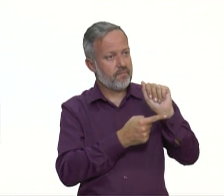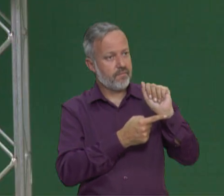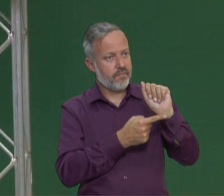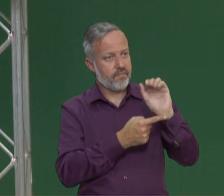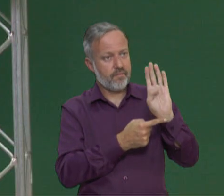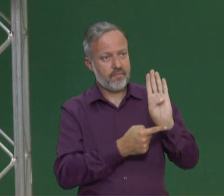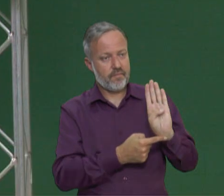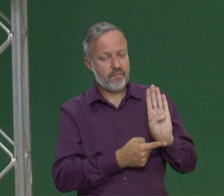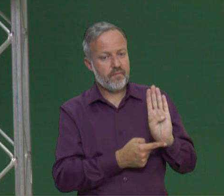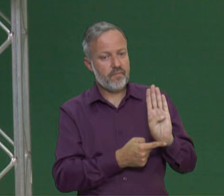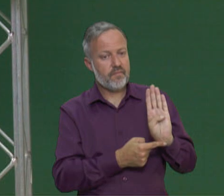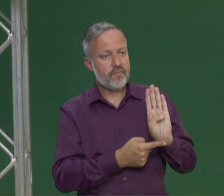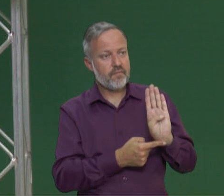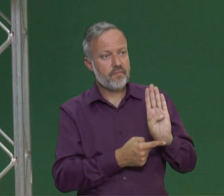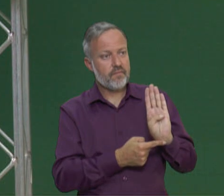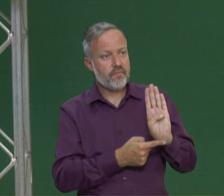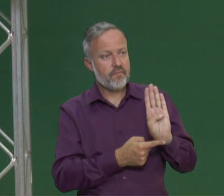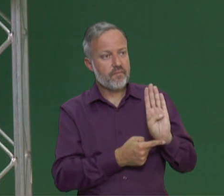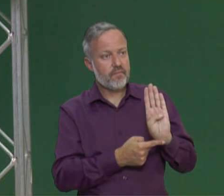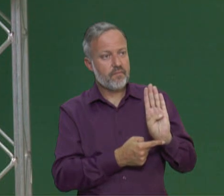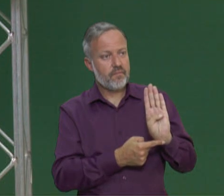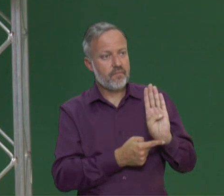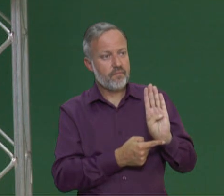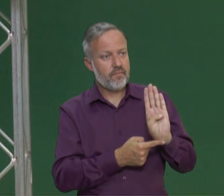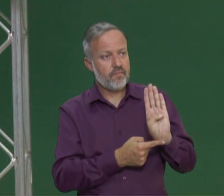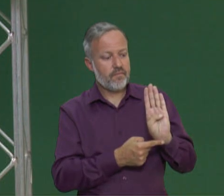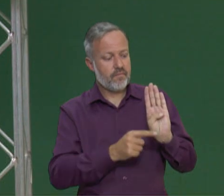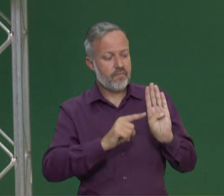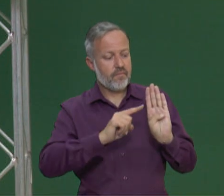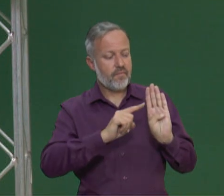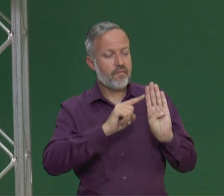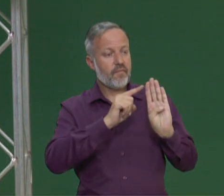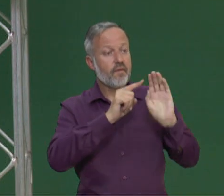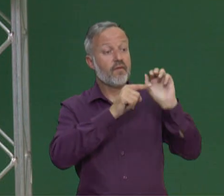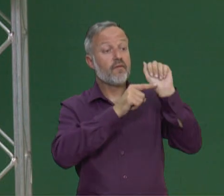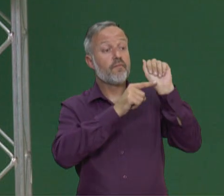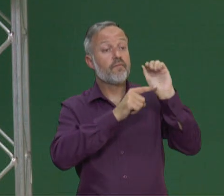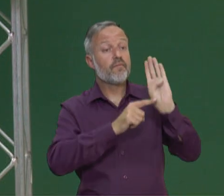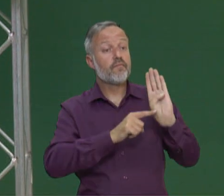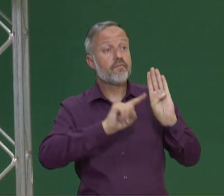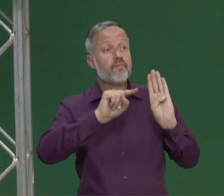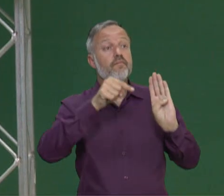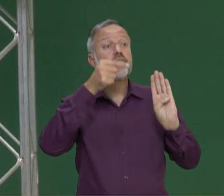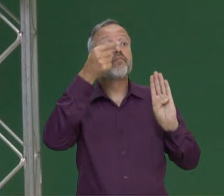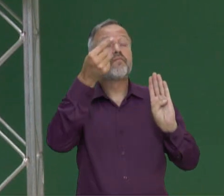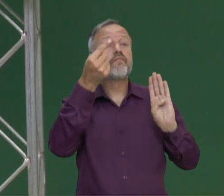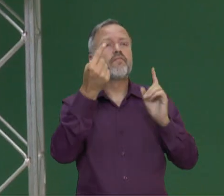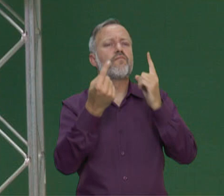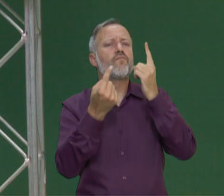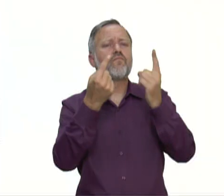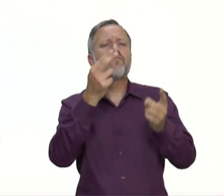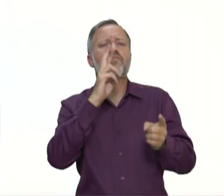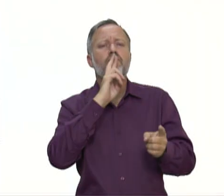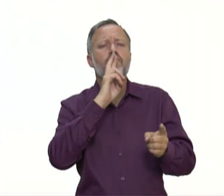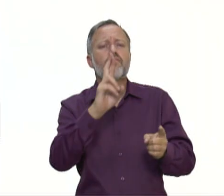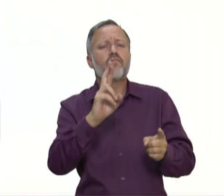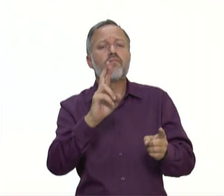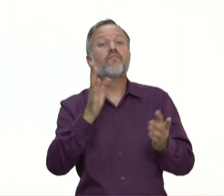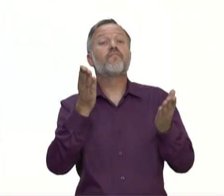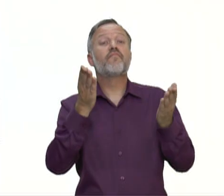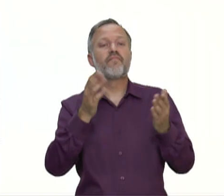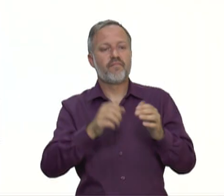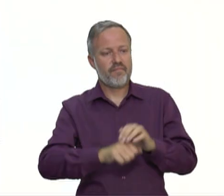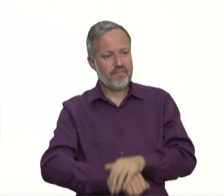A has not stopped, B hadn't stopped. Tempo para você resolver.